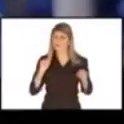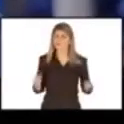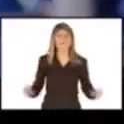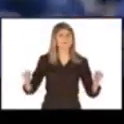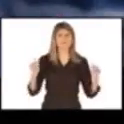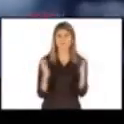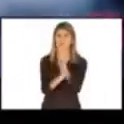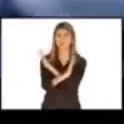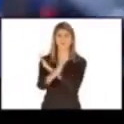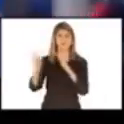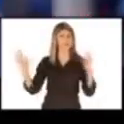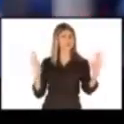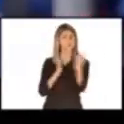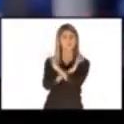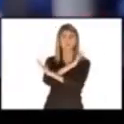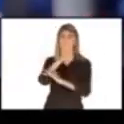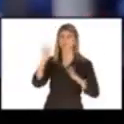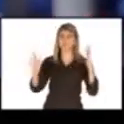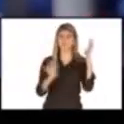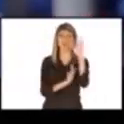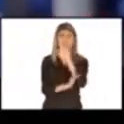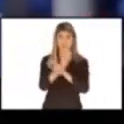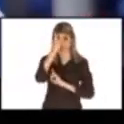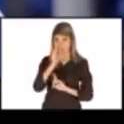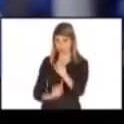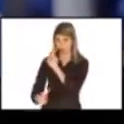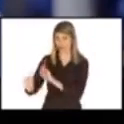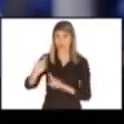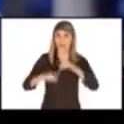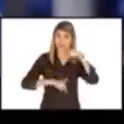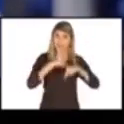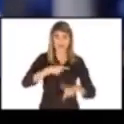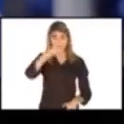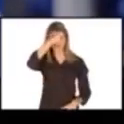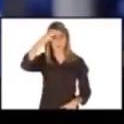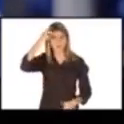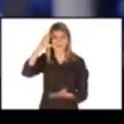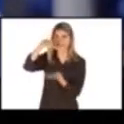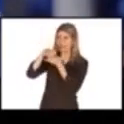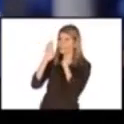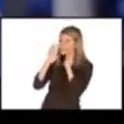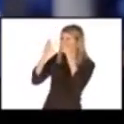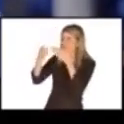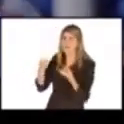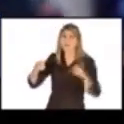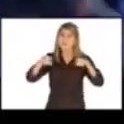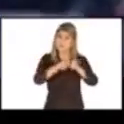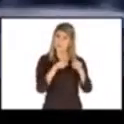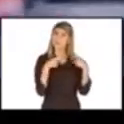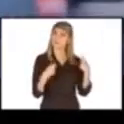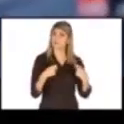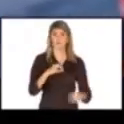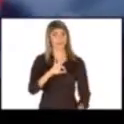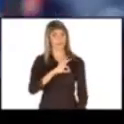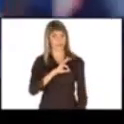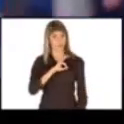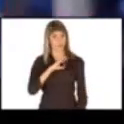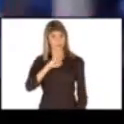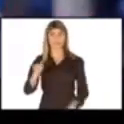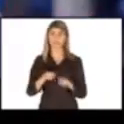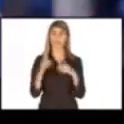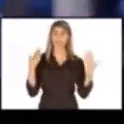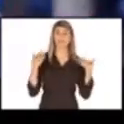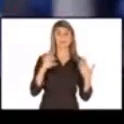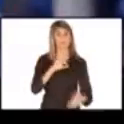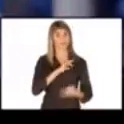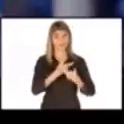nas áreas de grande circulação, onde eles precisam estar. O Centro de Operações da Prefeitura precisa trabalhar em parceria com as polícias